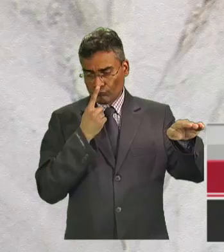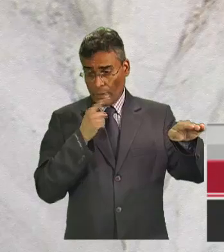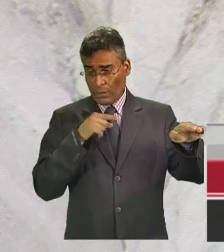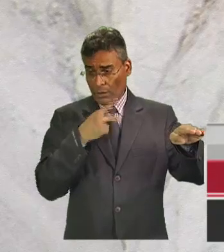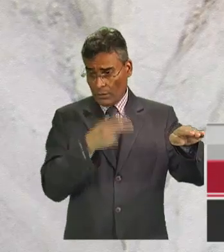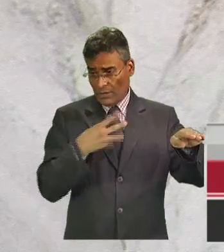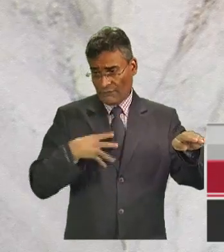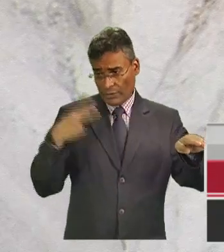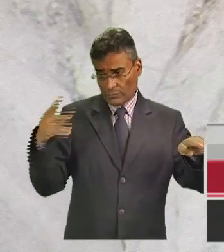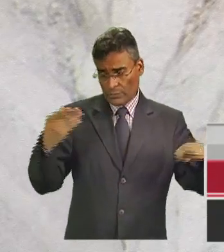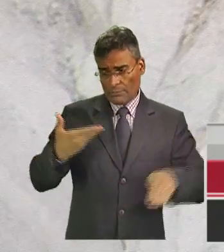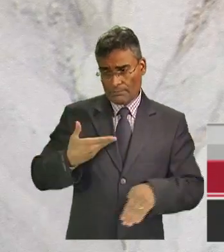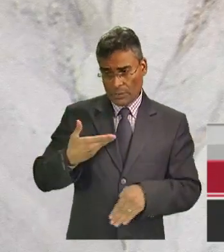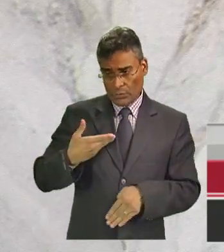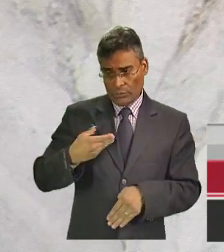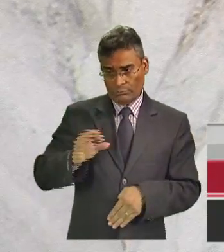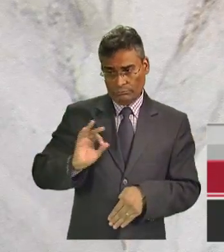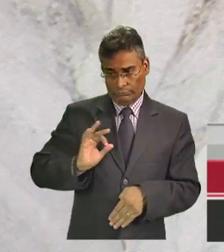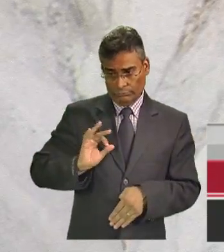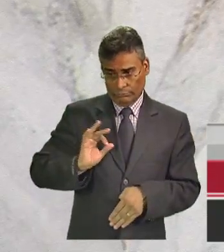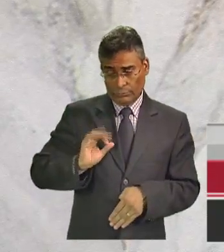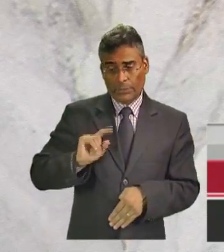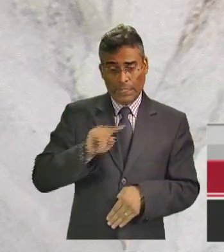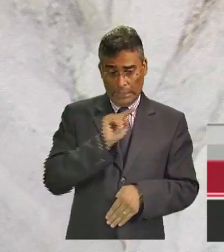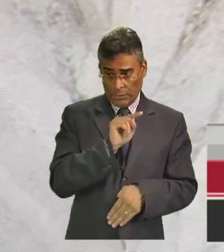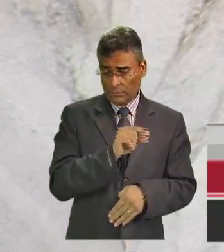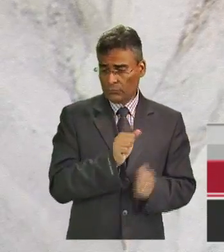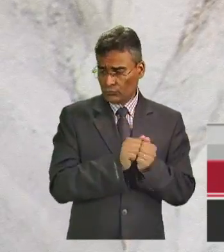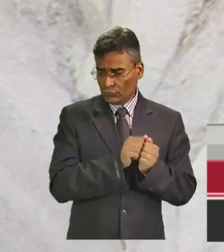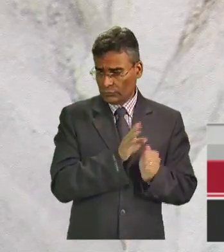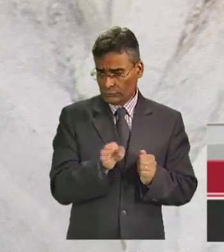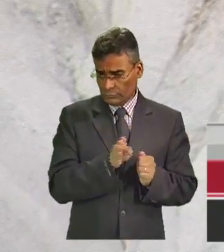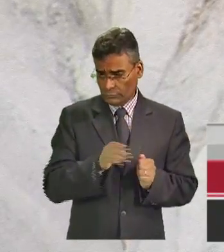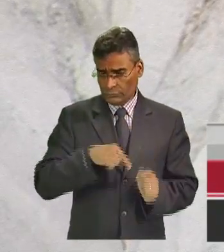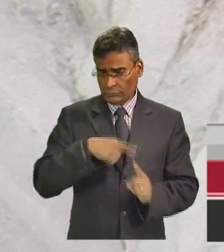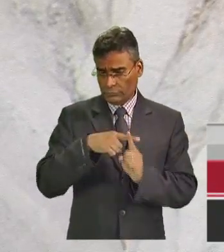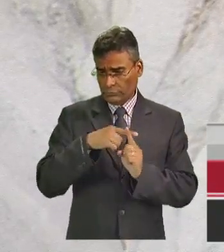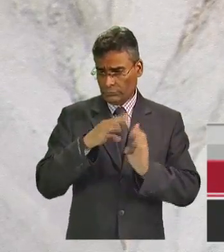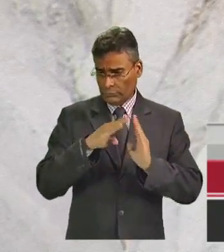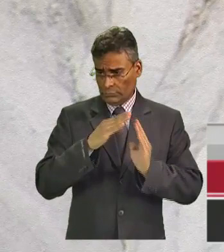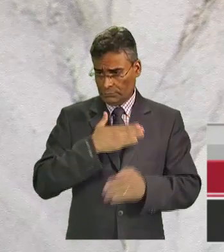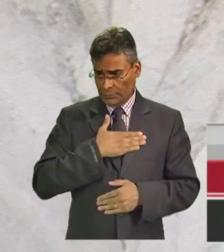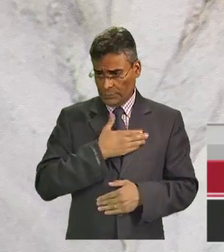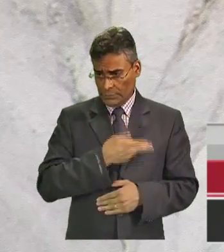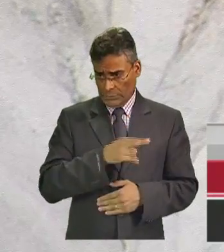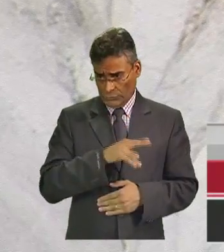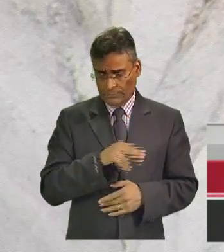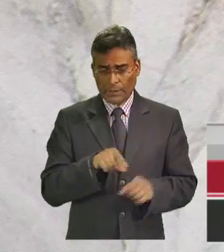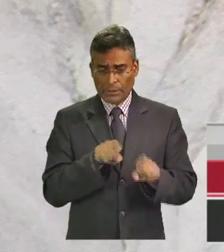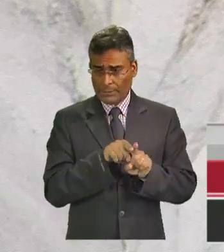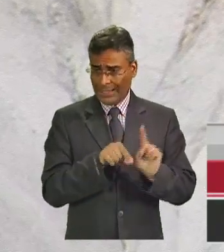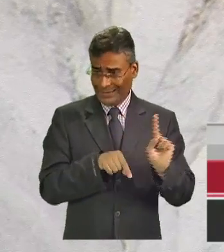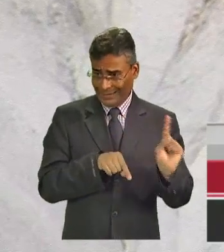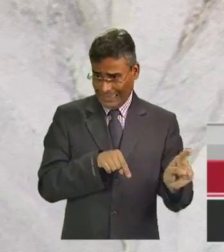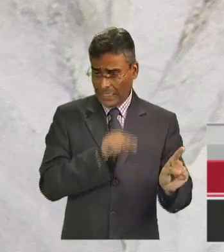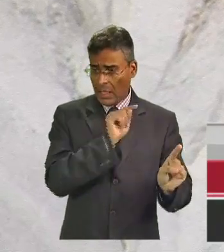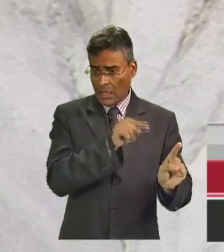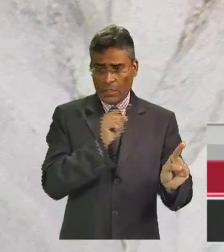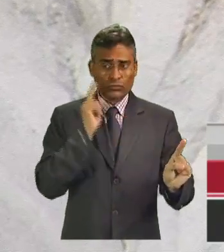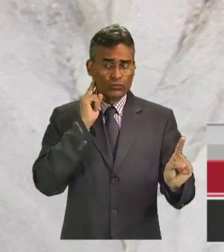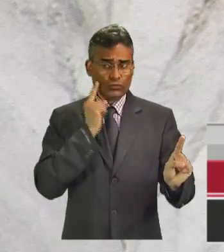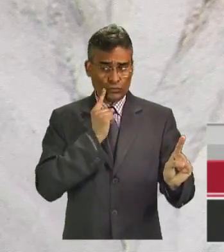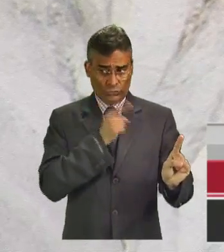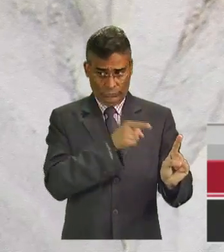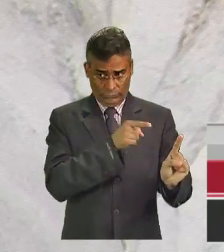foi o sargento da Polícia Militar, da minha igreja, inclusive. O Elias Paulino da Cunha Júnior, ele é surdo, ele tem a deficiência